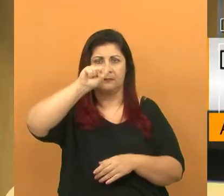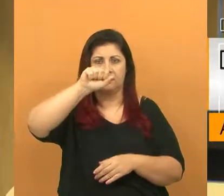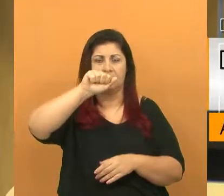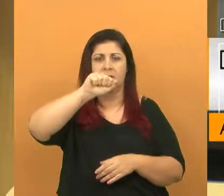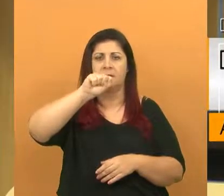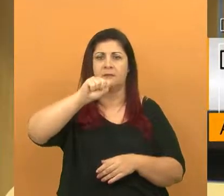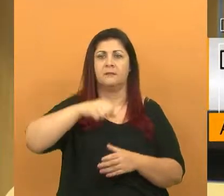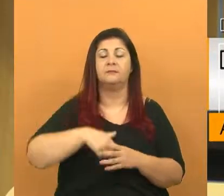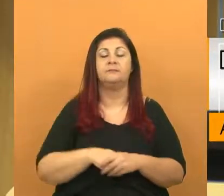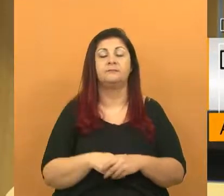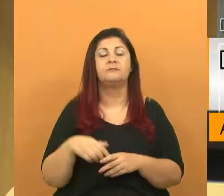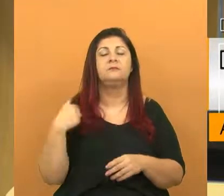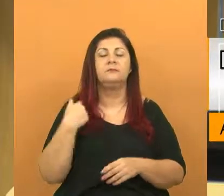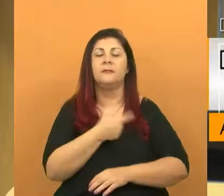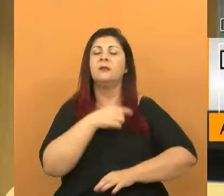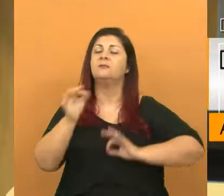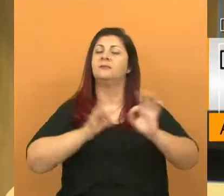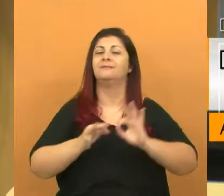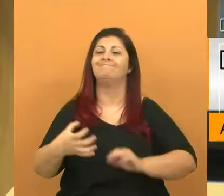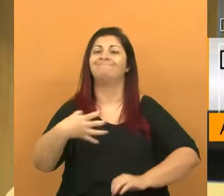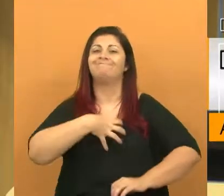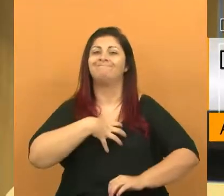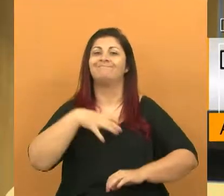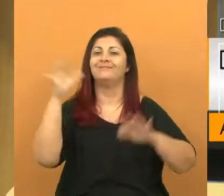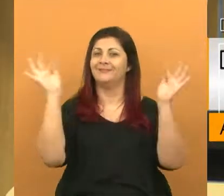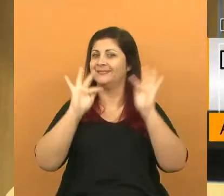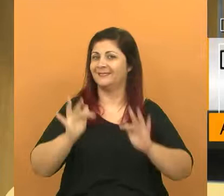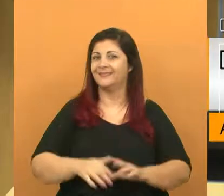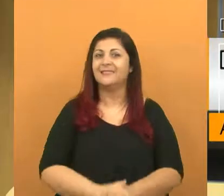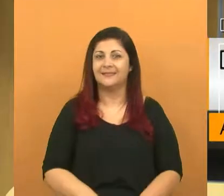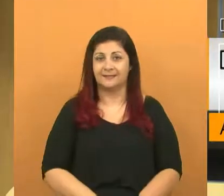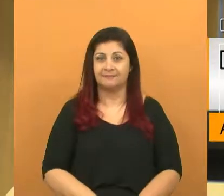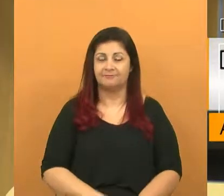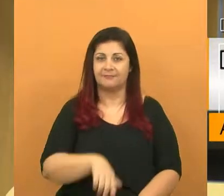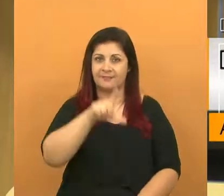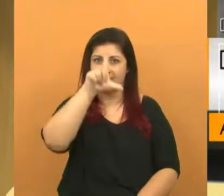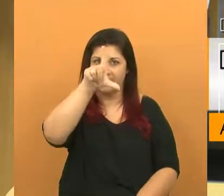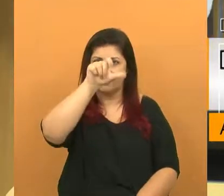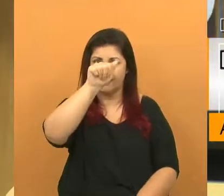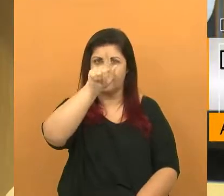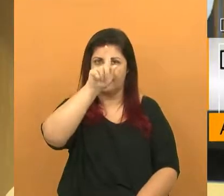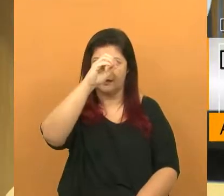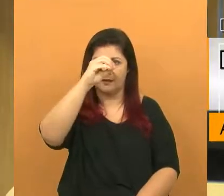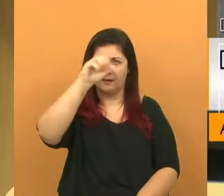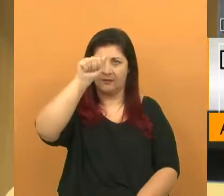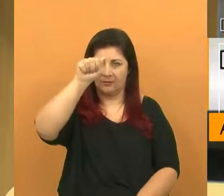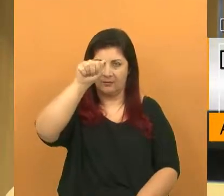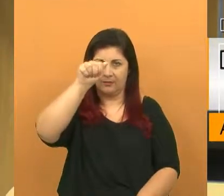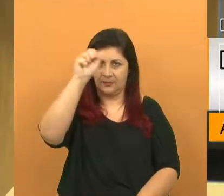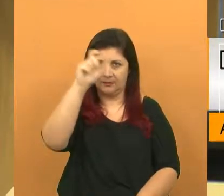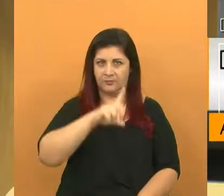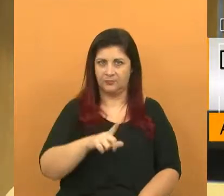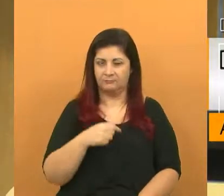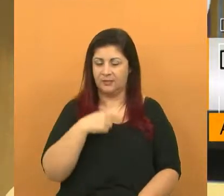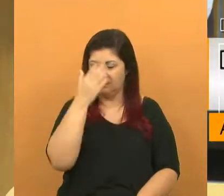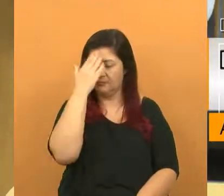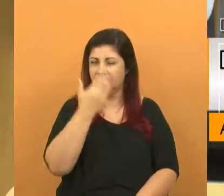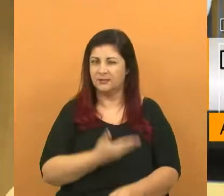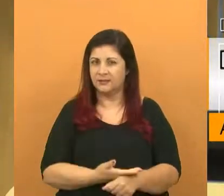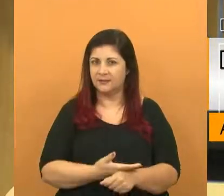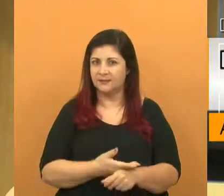e nós vamos sentir feliz da lagoa azul e lagoa azul em nome da gostoso eu tenho certeza que o